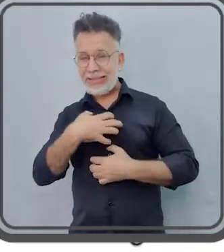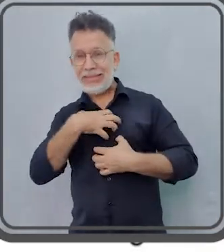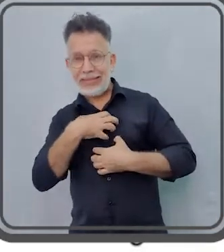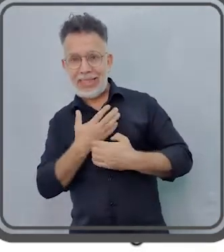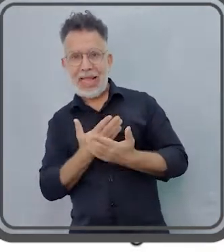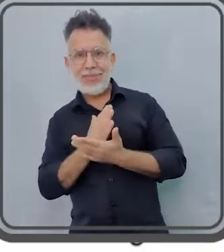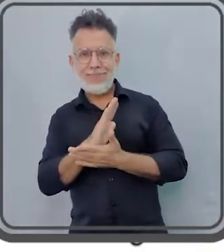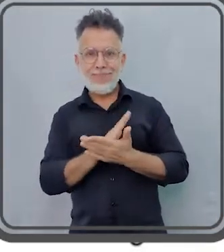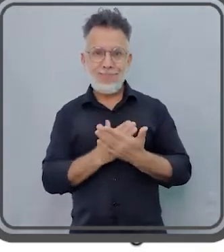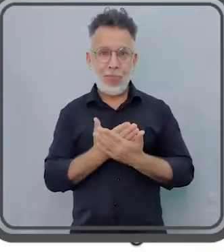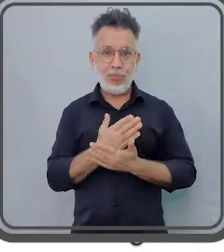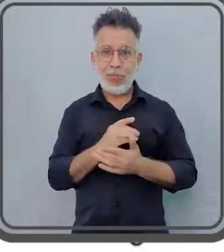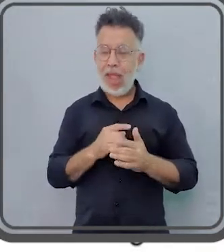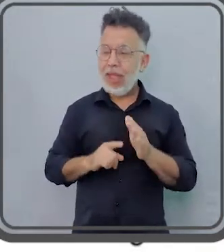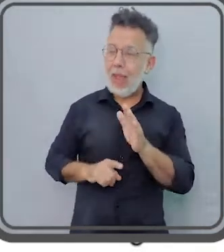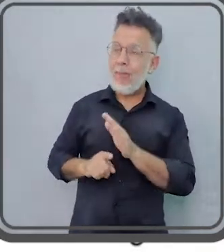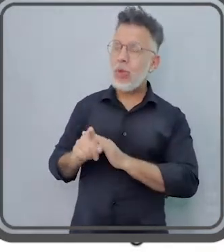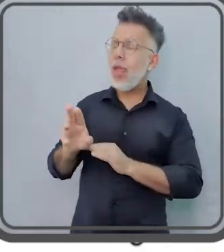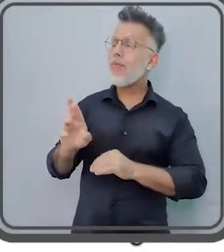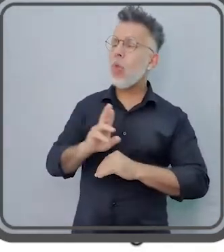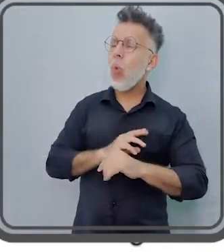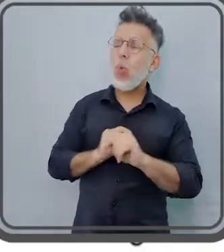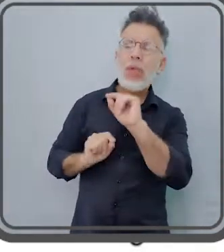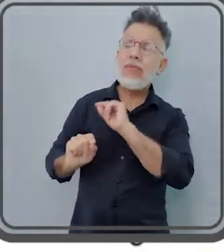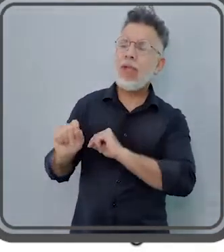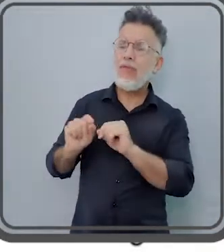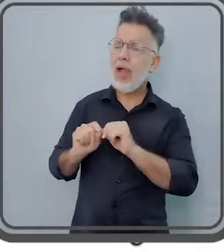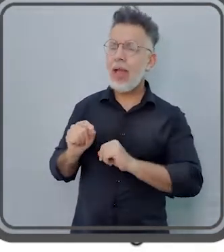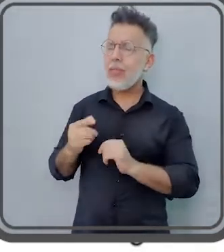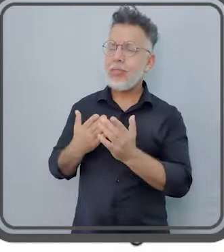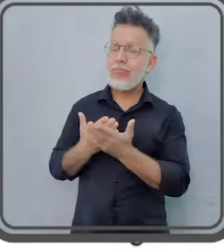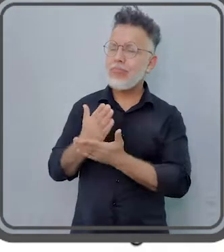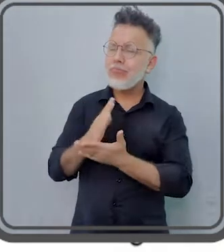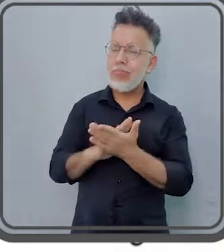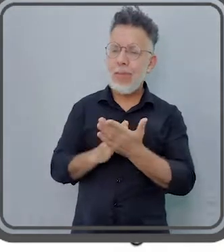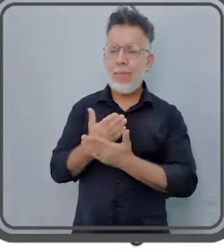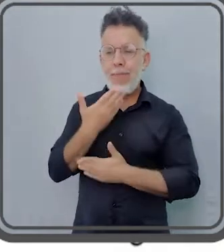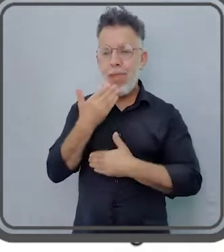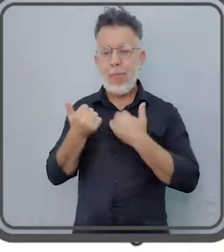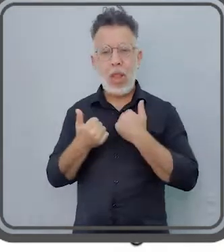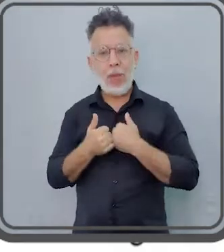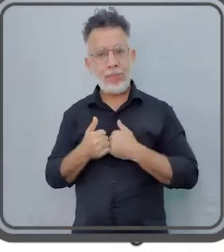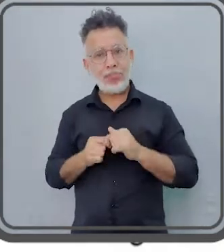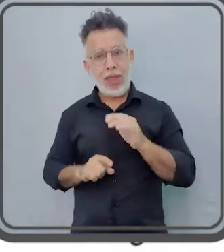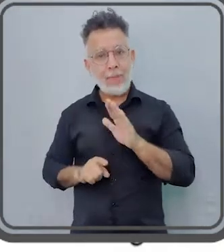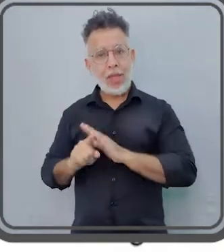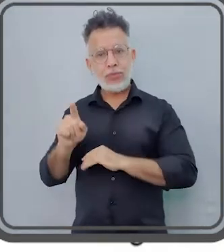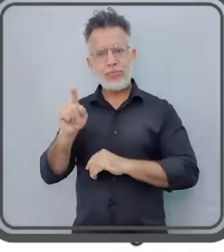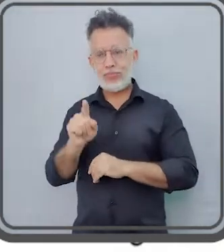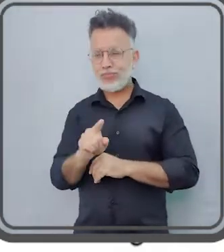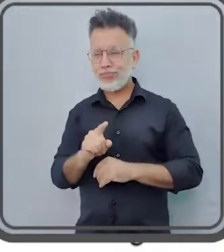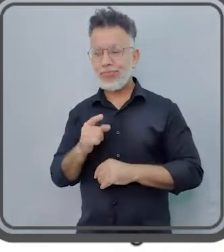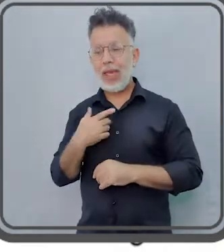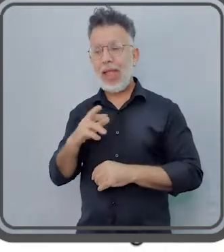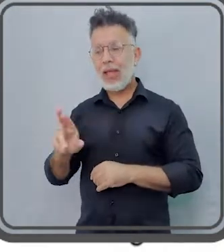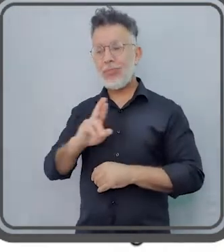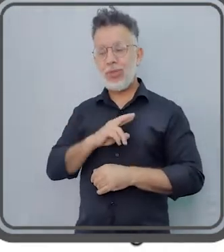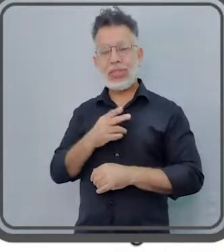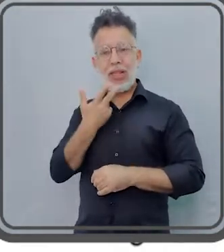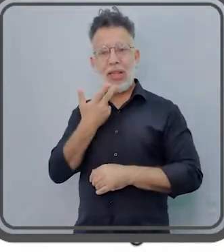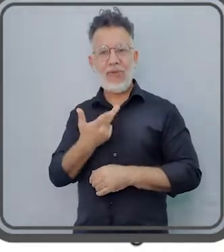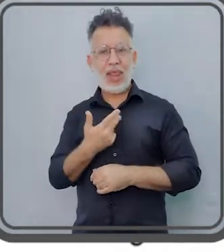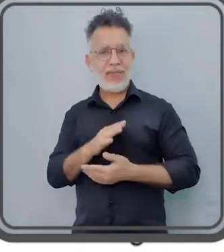sinto desconforto. E aí, na hora de perguntar a solução, mas o que você faz em relação a isso? A pergunta na sequência era,